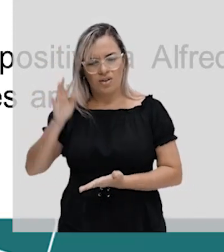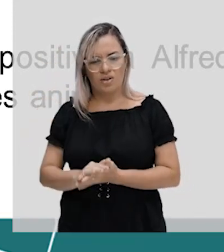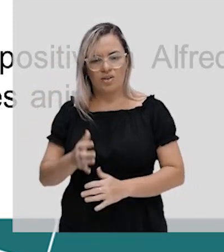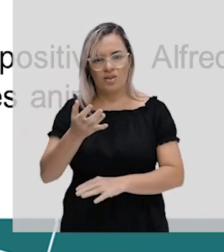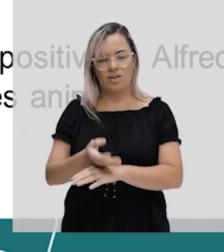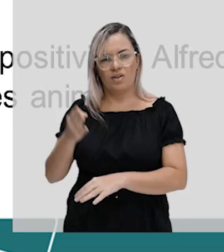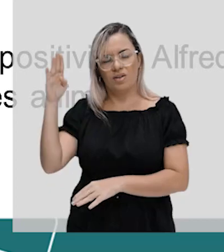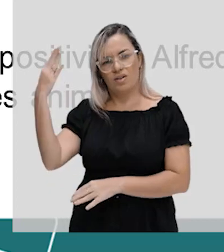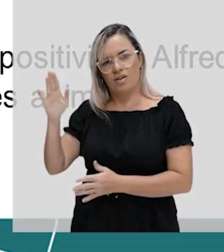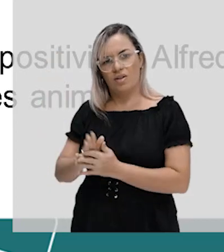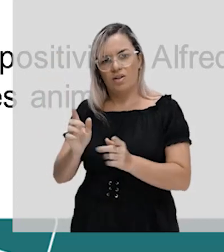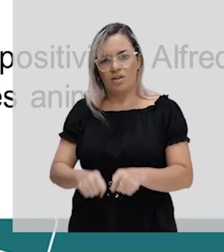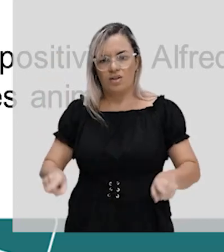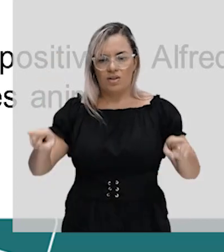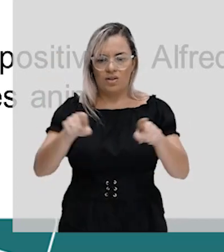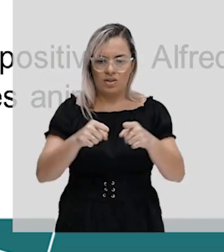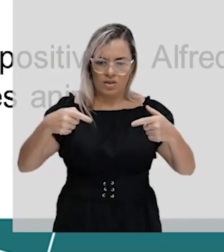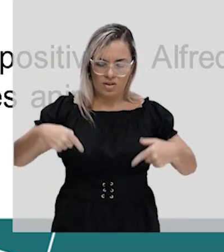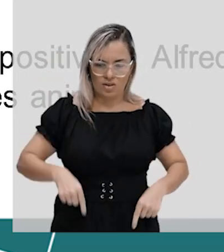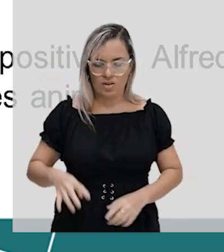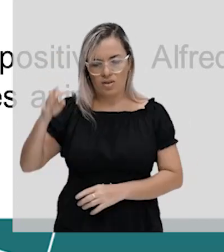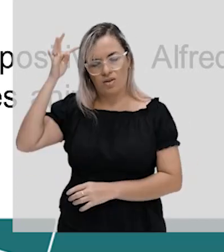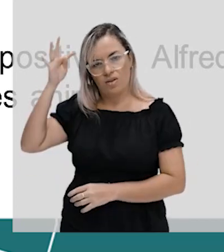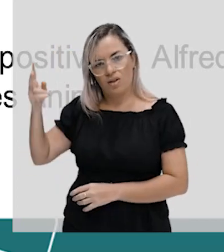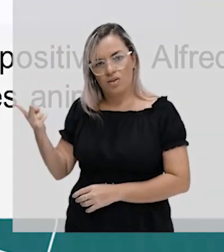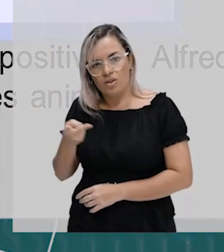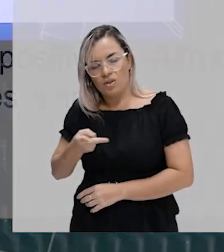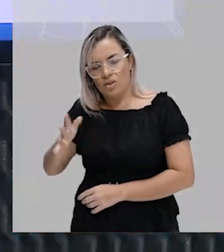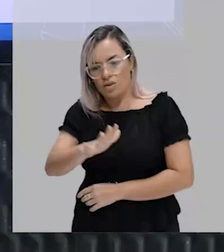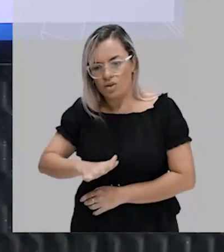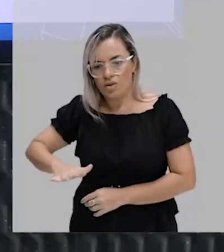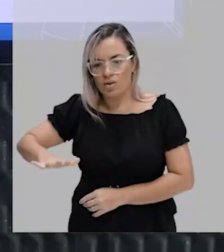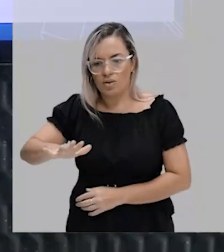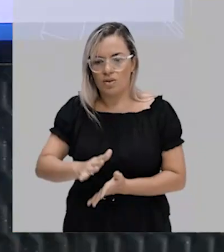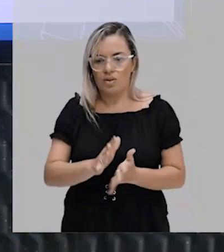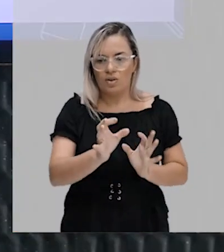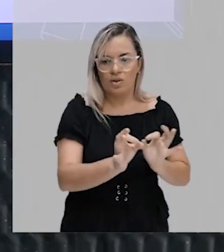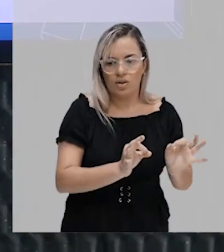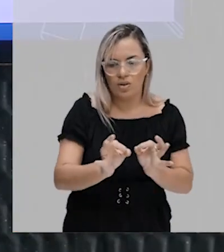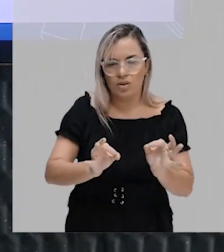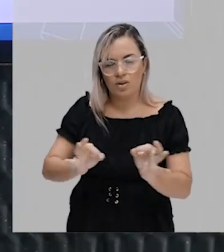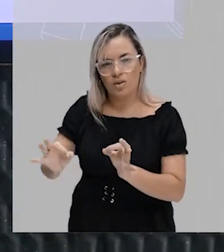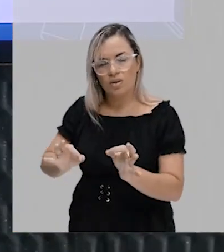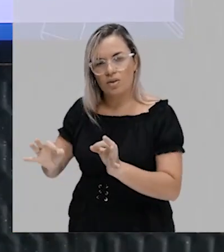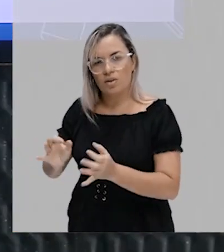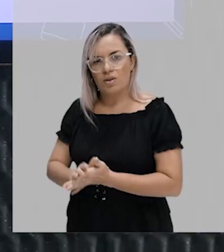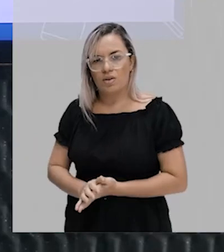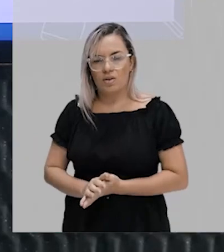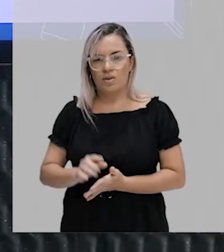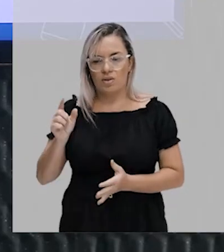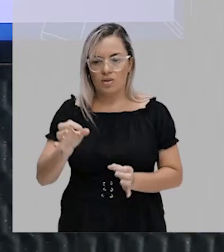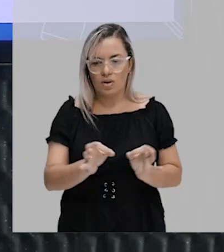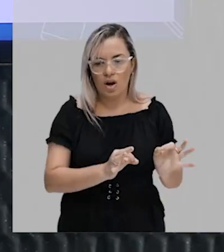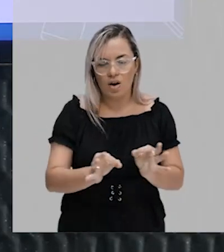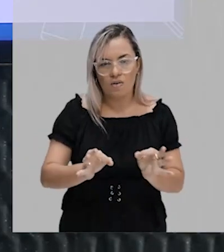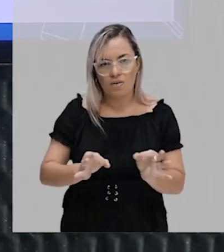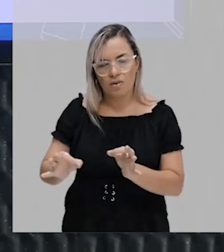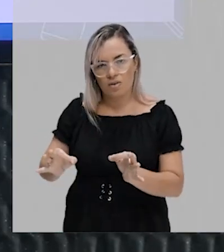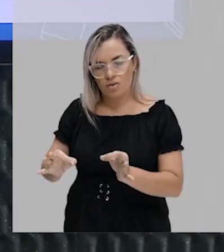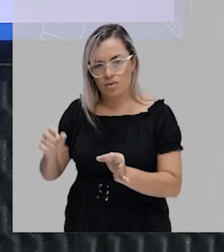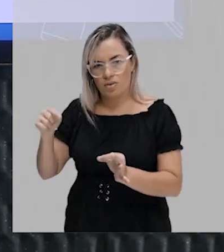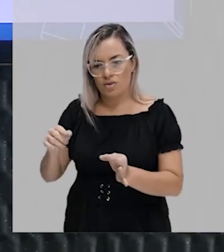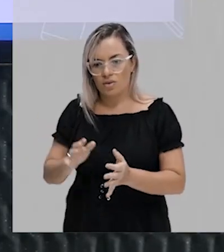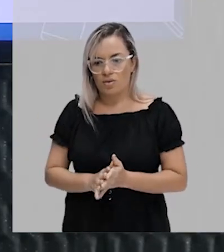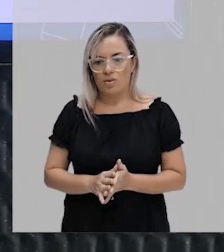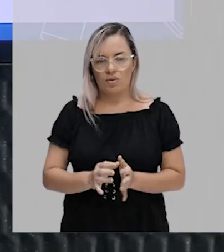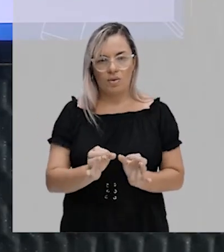também da antropologia, é um teórico das duas áreas, que elaborou uma coisa chamada de organicismo,